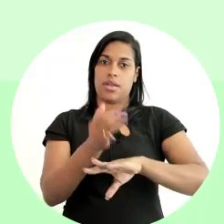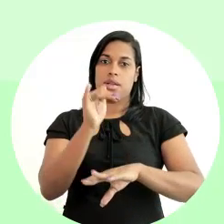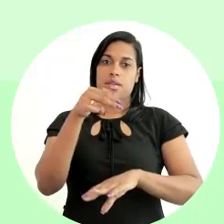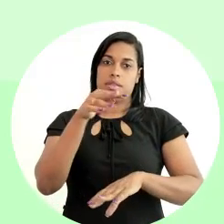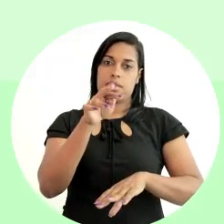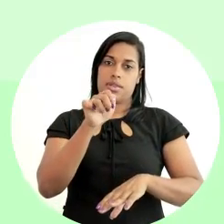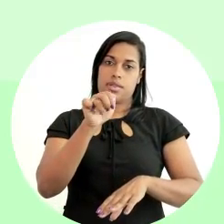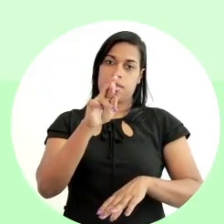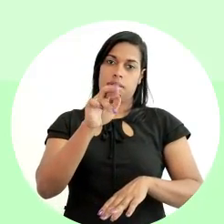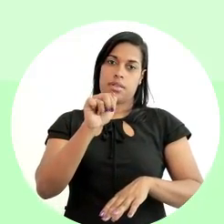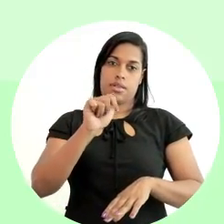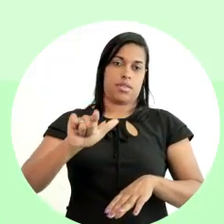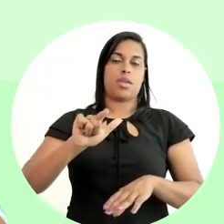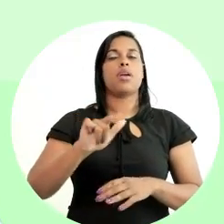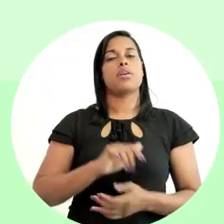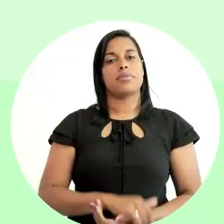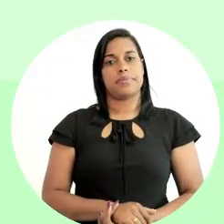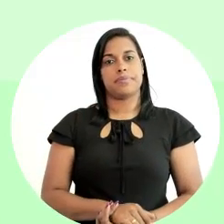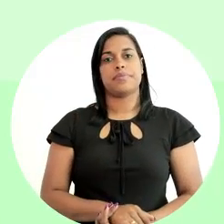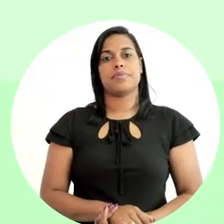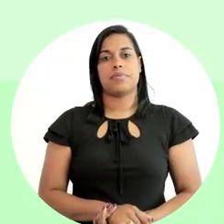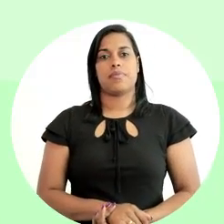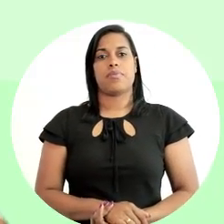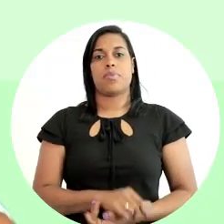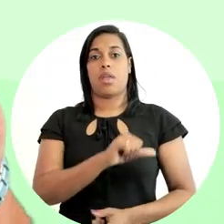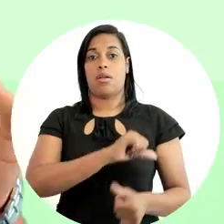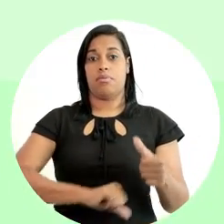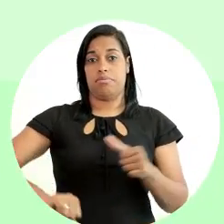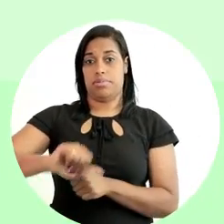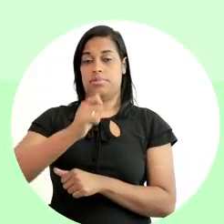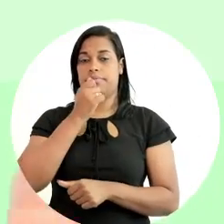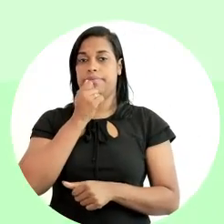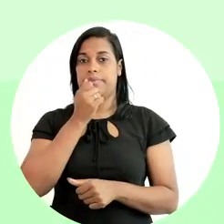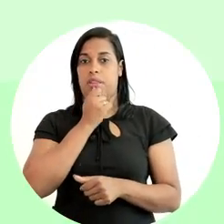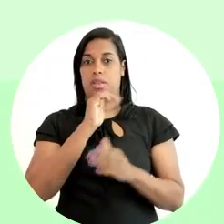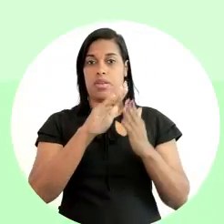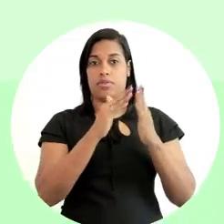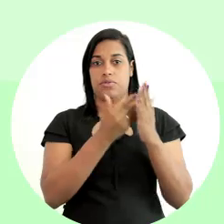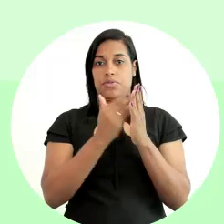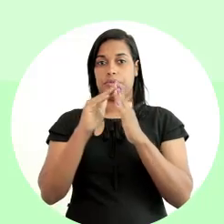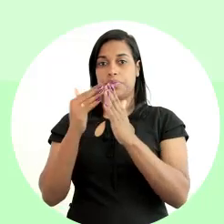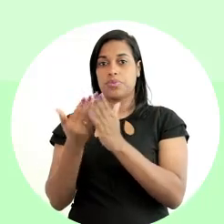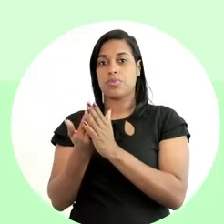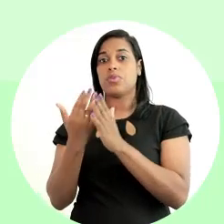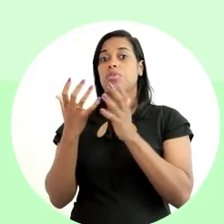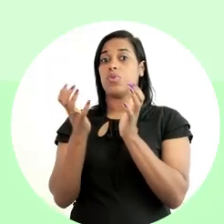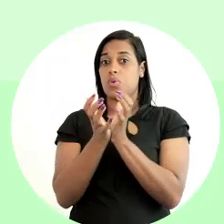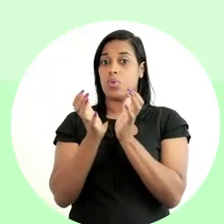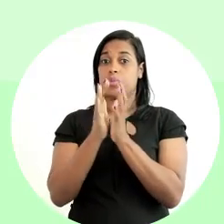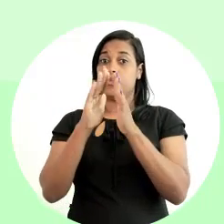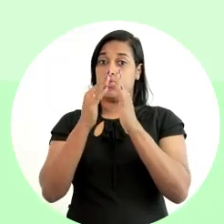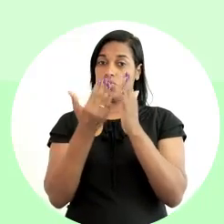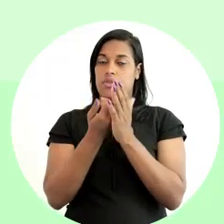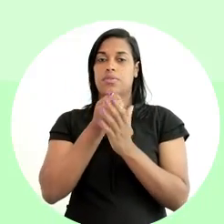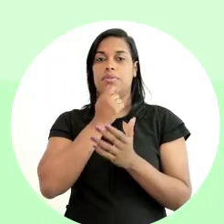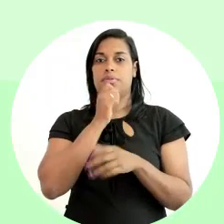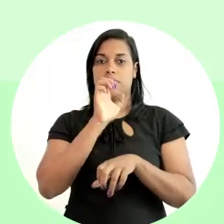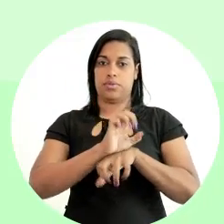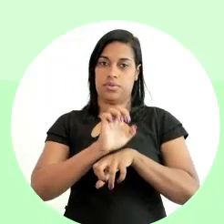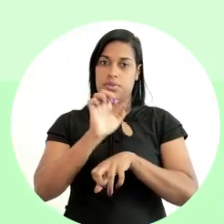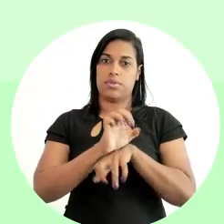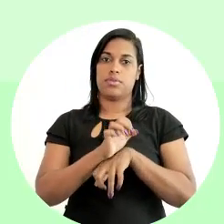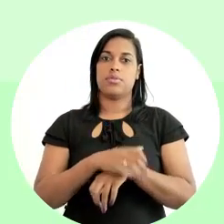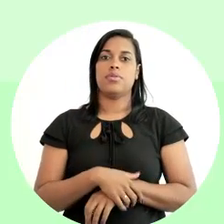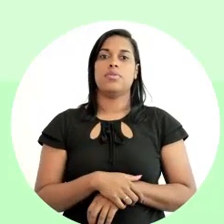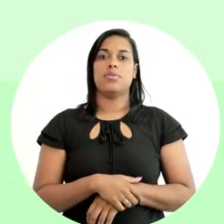integral. E aí nós temos um período de transição, um grupo de transição de escolas e um grupo de escolas em nosso estado,